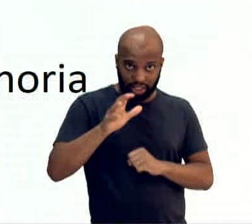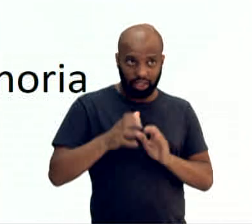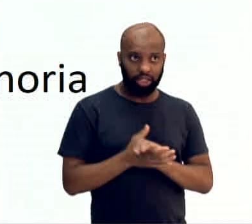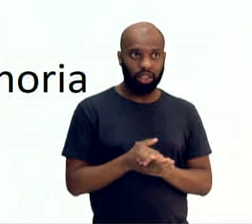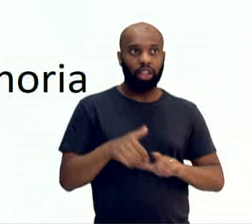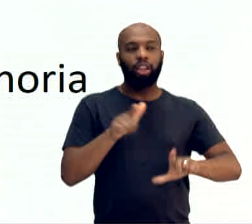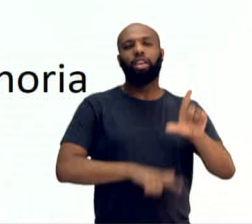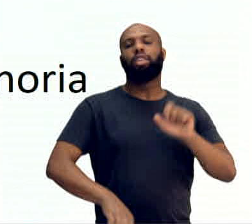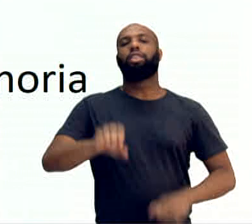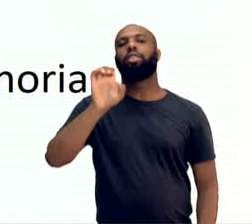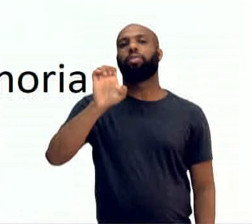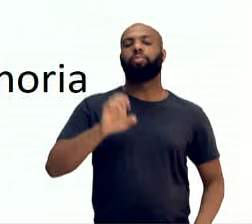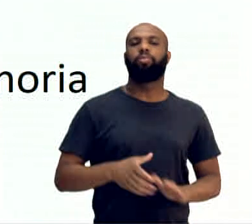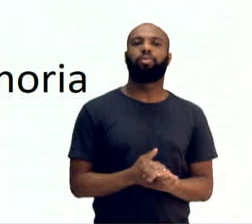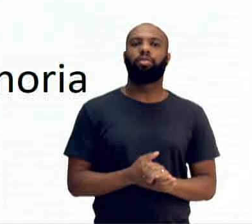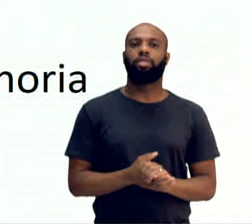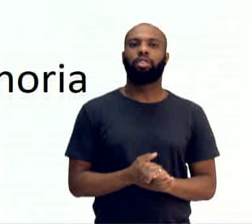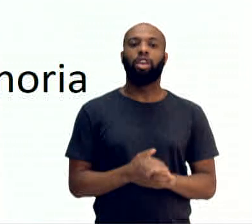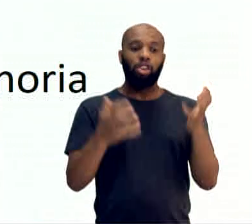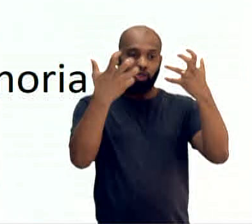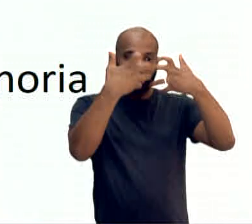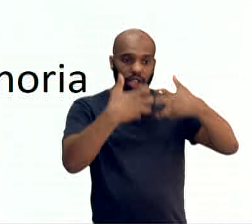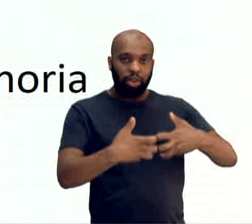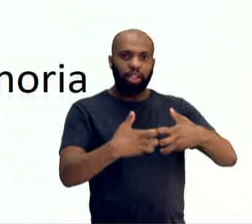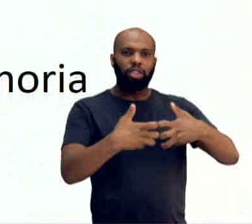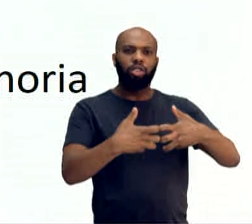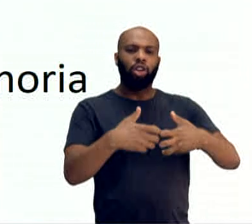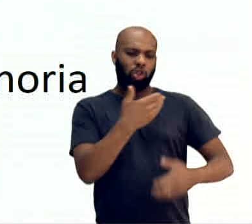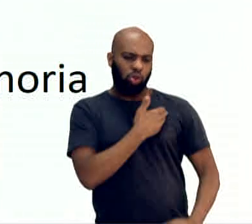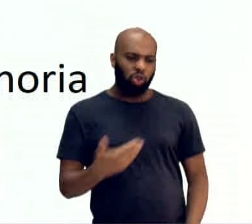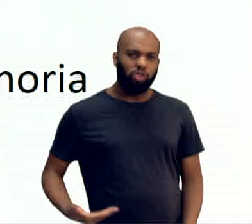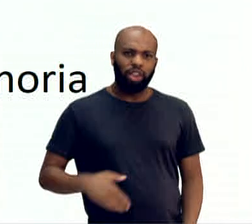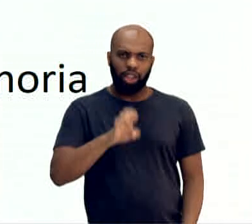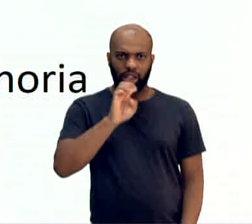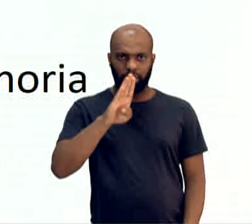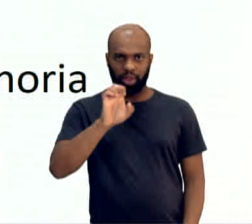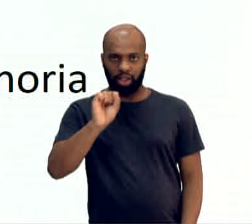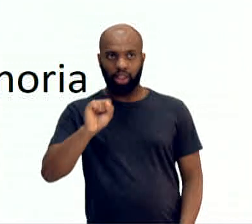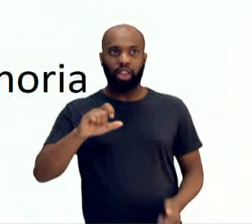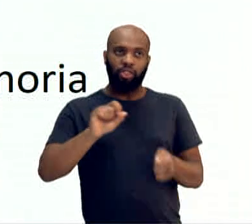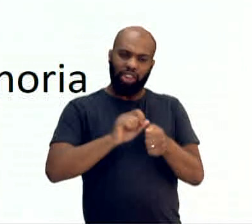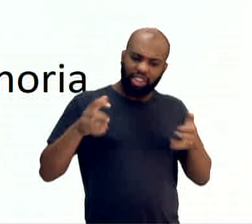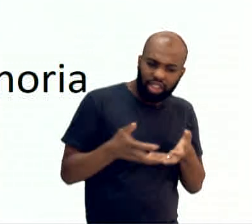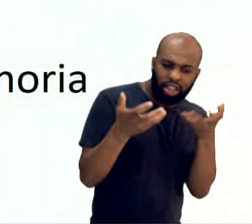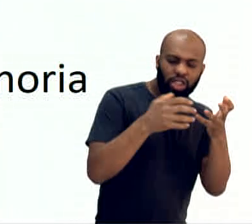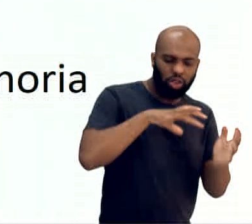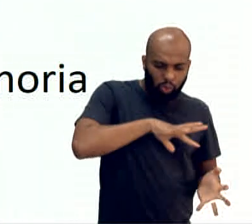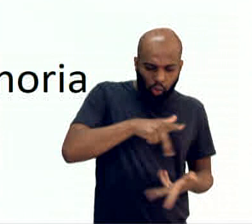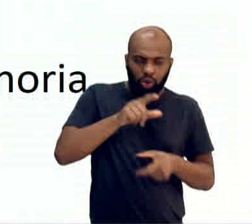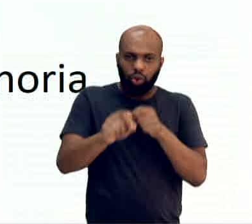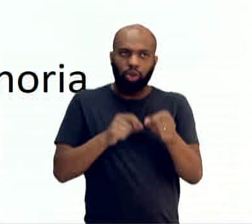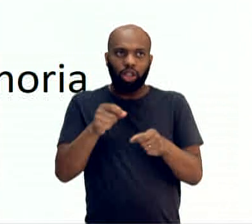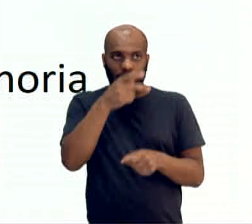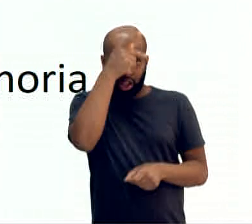Letra E. O funcionamento do Estado do bem-estar social incentivou ao redor do mundo a concentração de